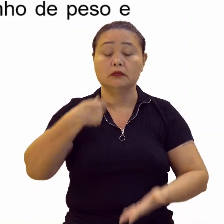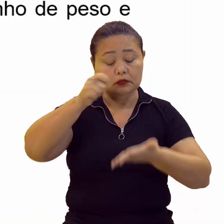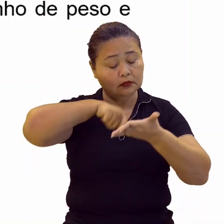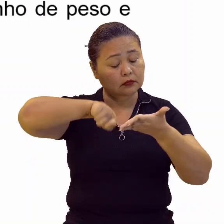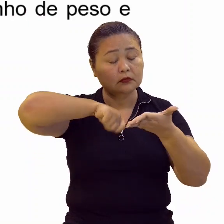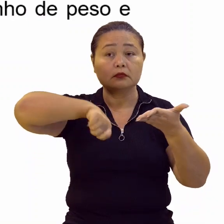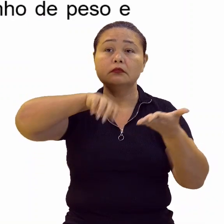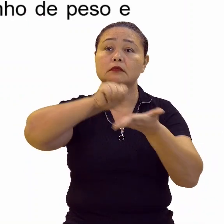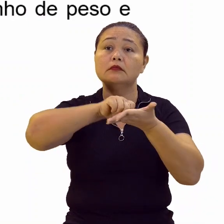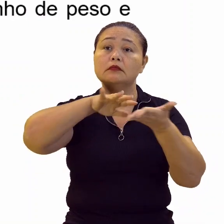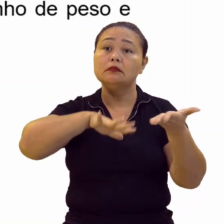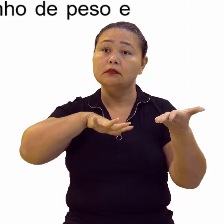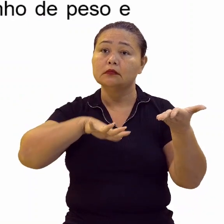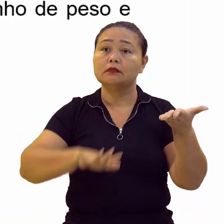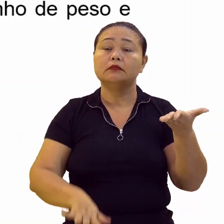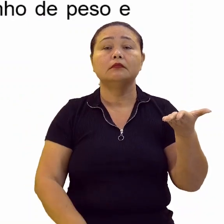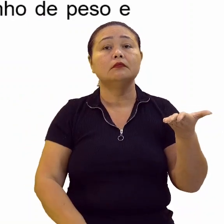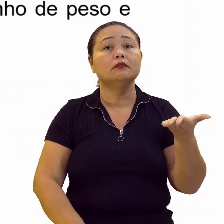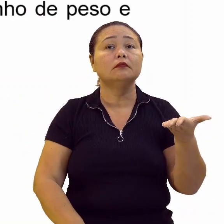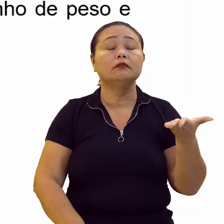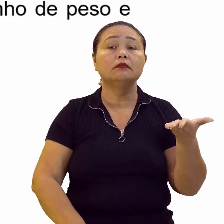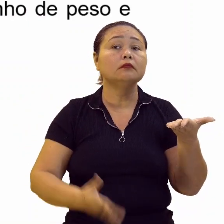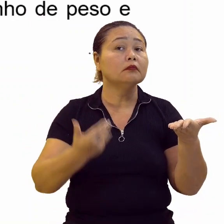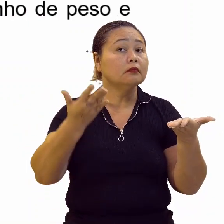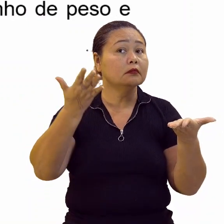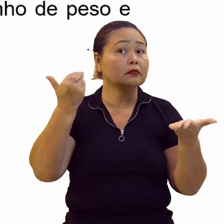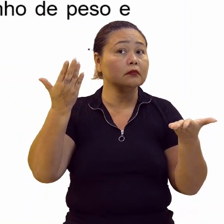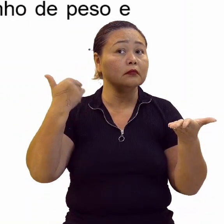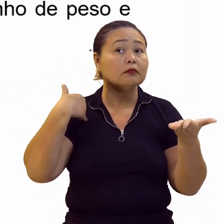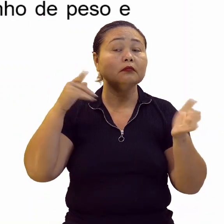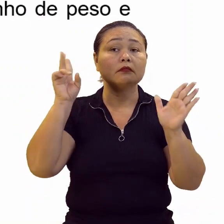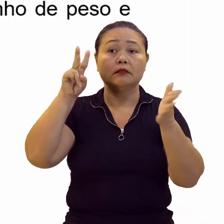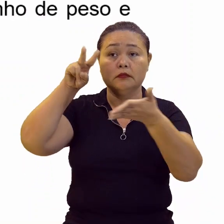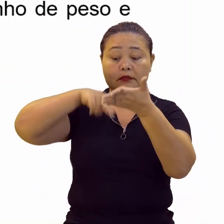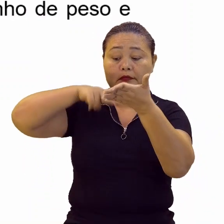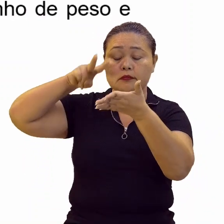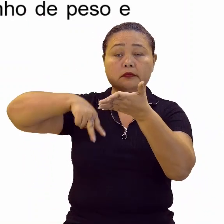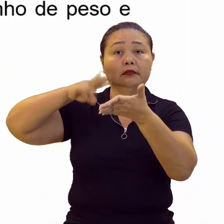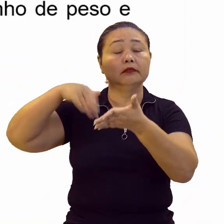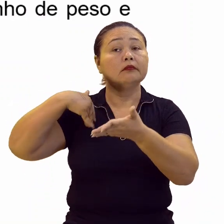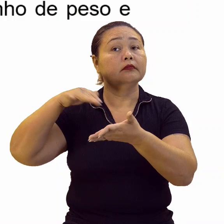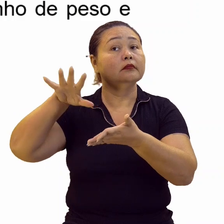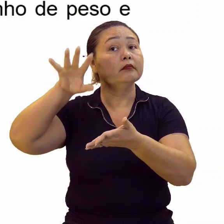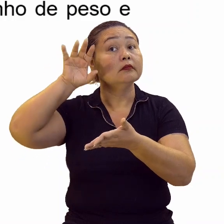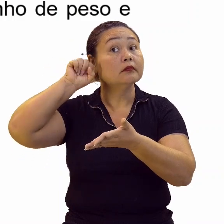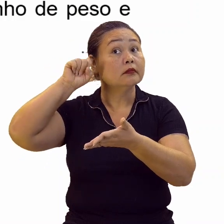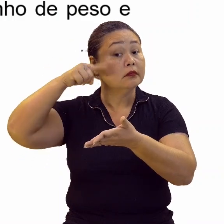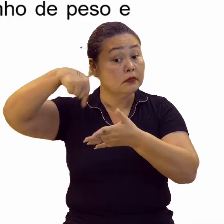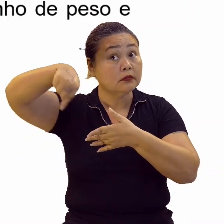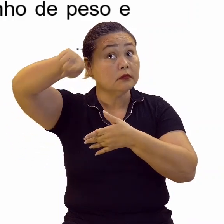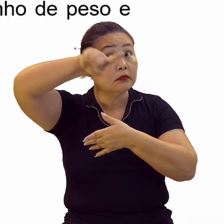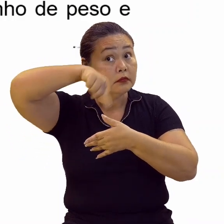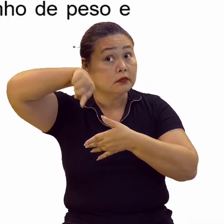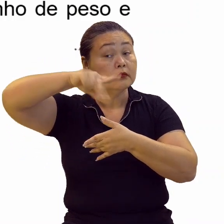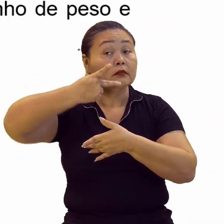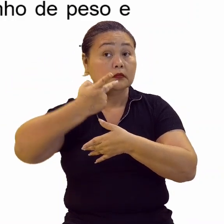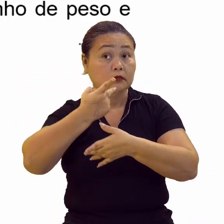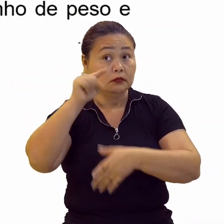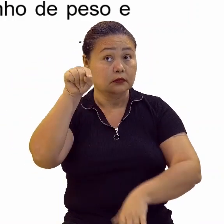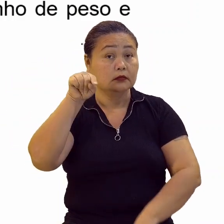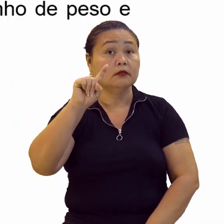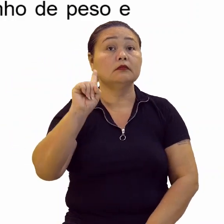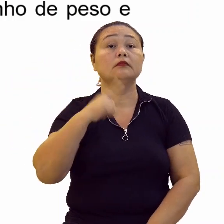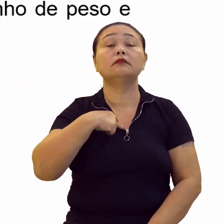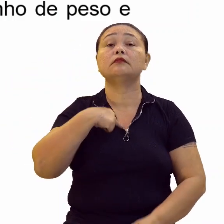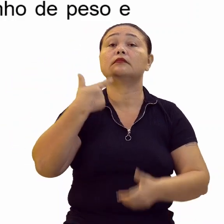dessas atividades. Então, vem comigo, lê aqui comigo. Bora lá, quero ouvir o coro daqui, hein? Bora lá. Um